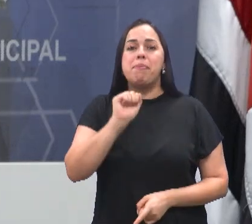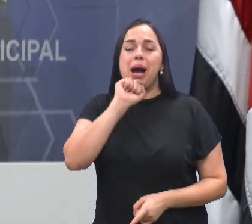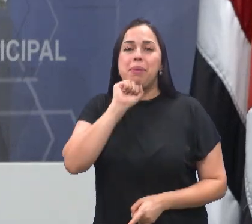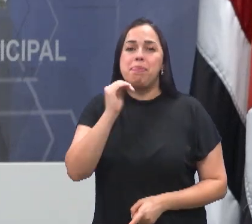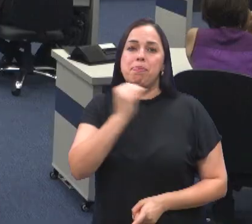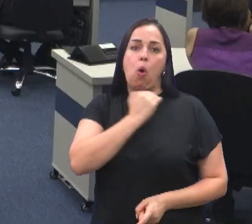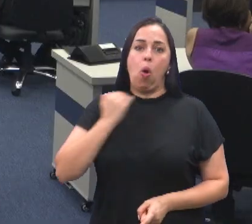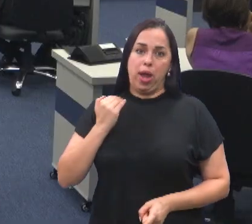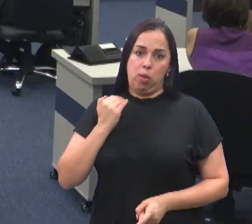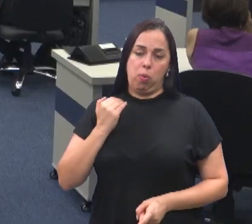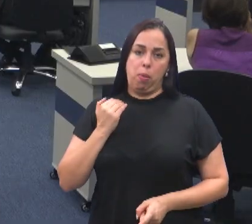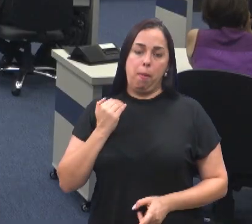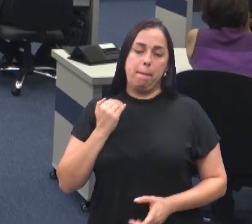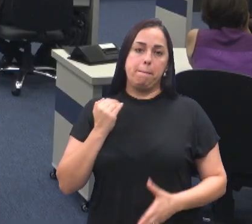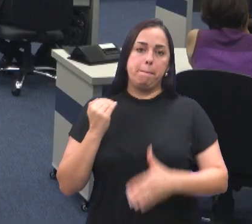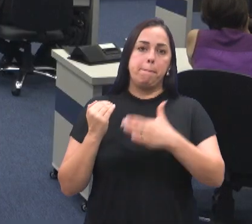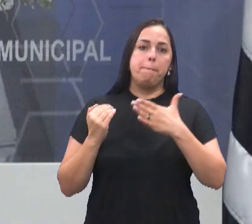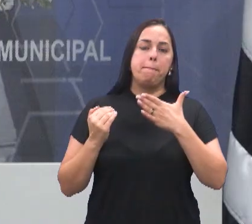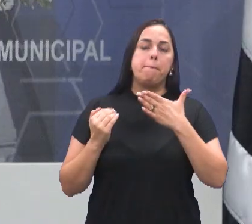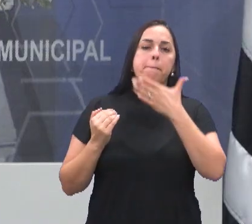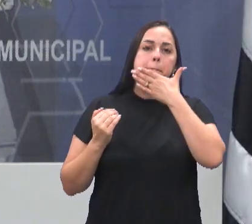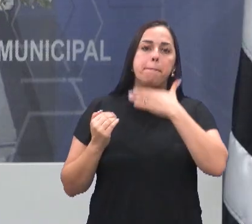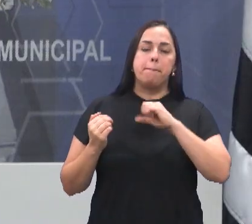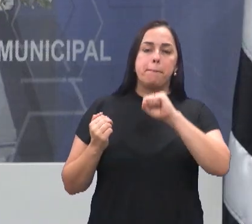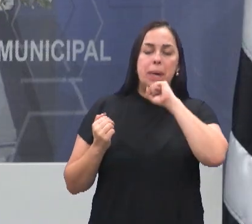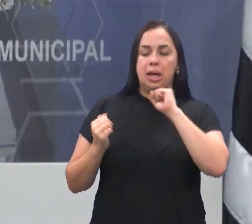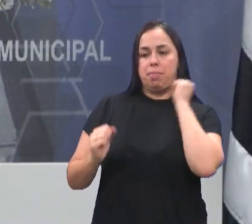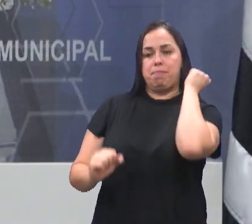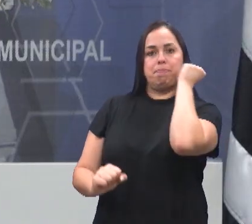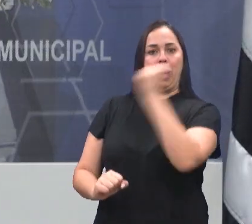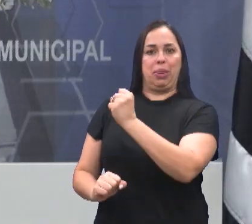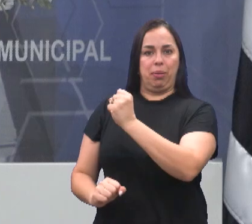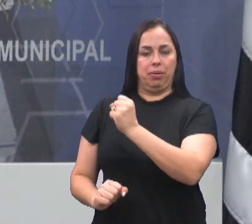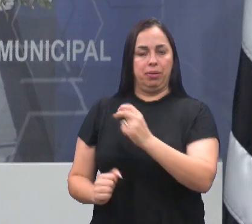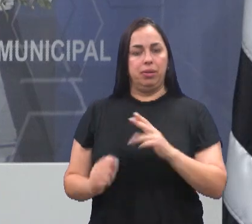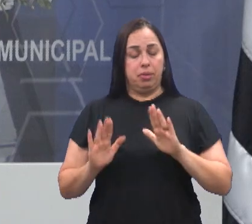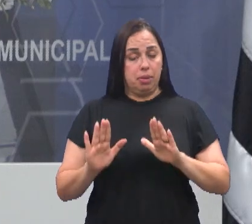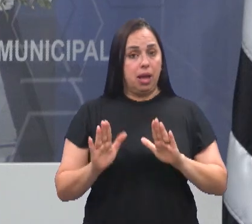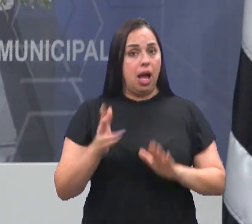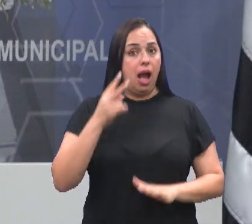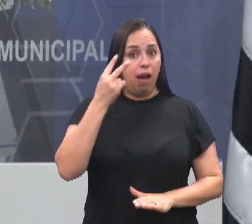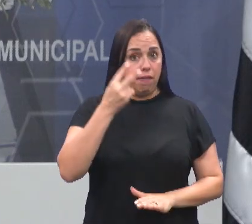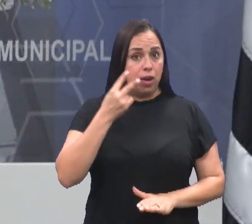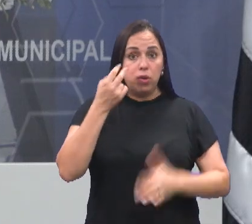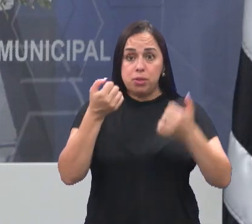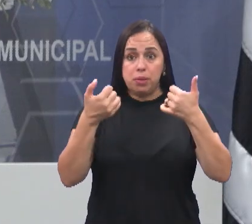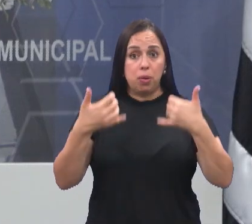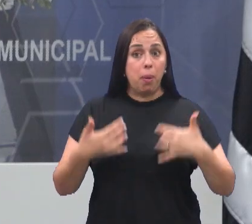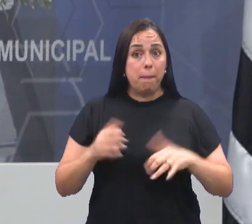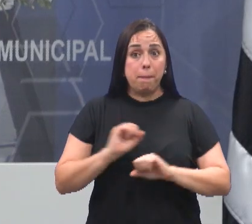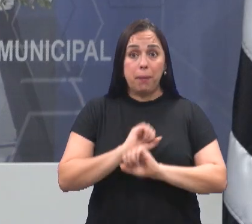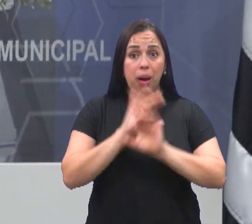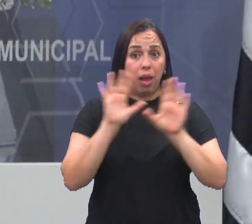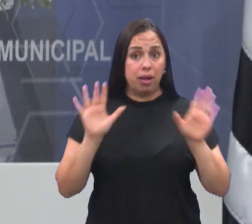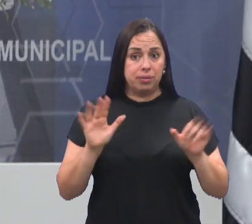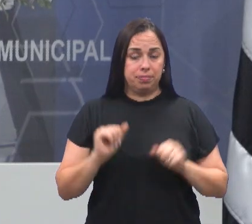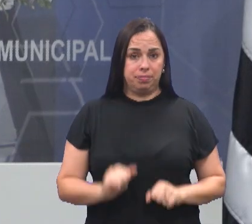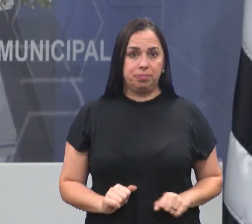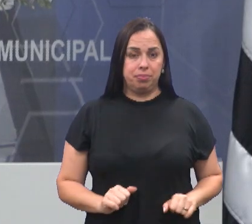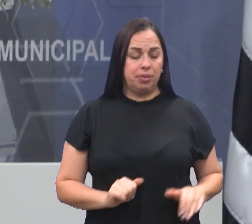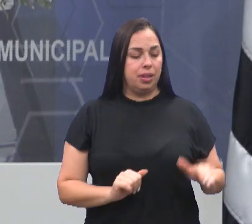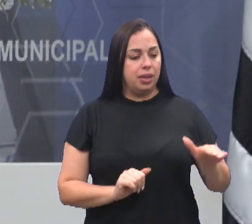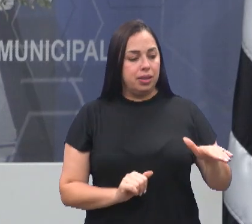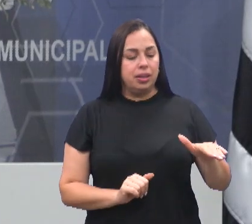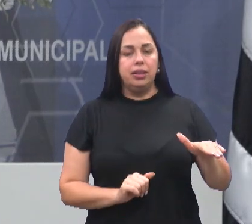pelos pais, né, em feminicídio. Porque a vereadora explicou muito bem aqui. A criança começa